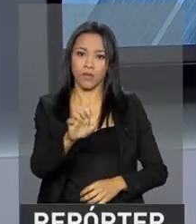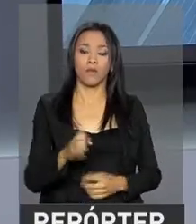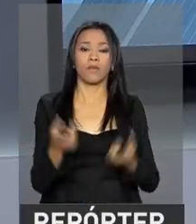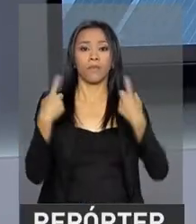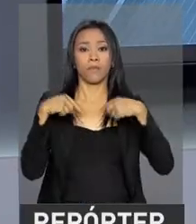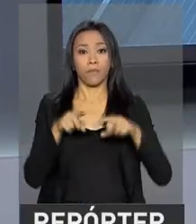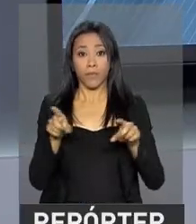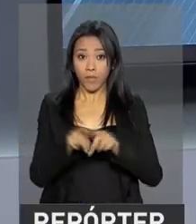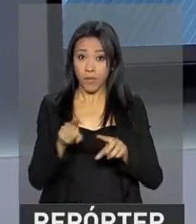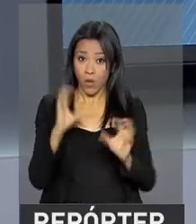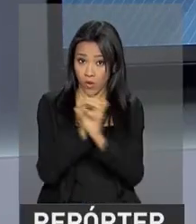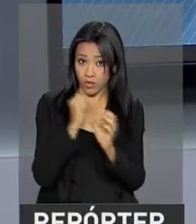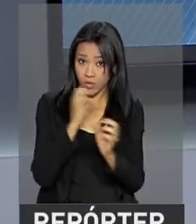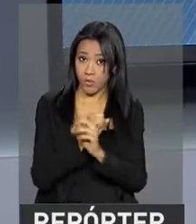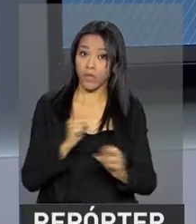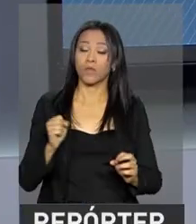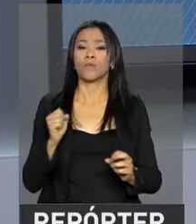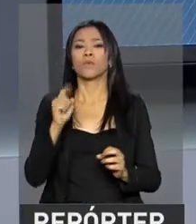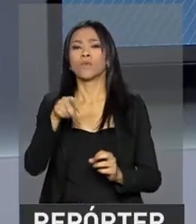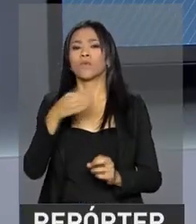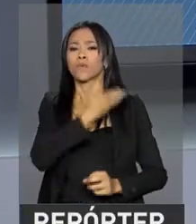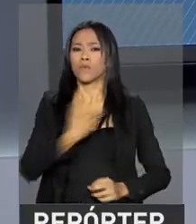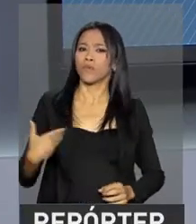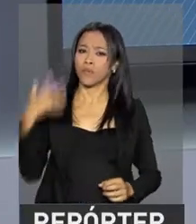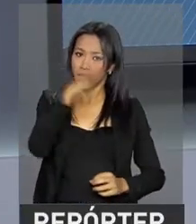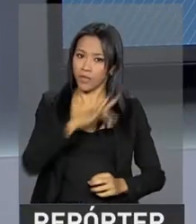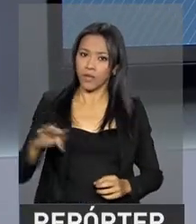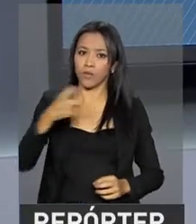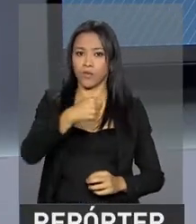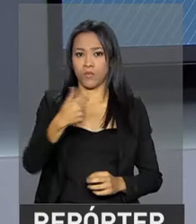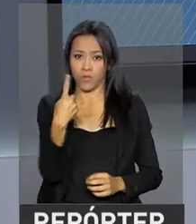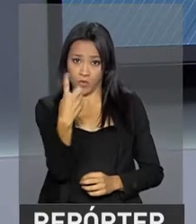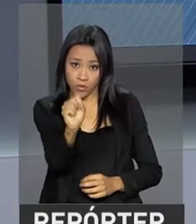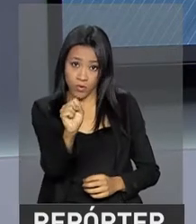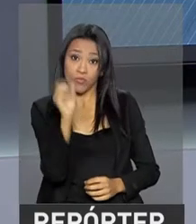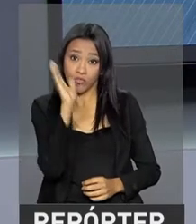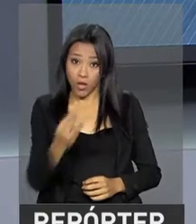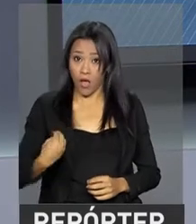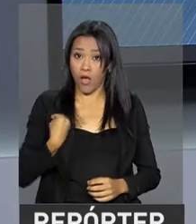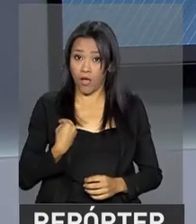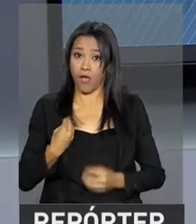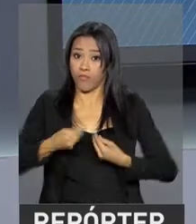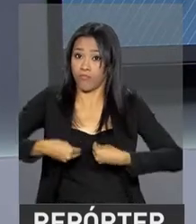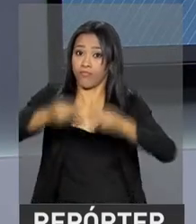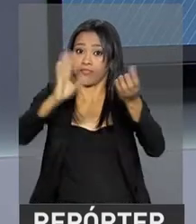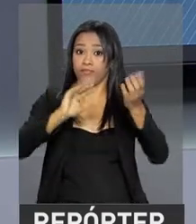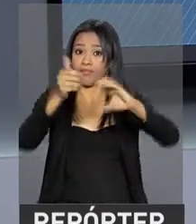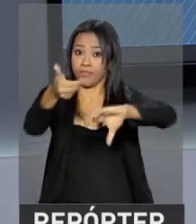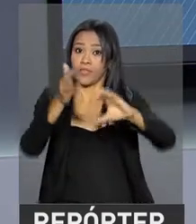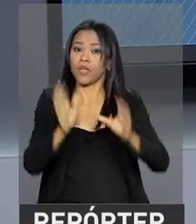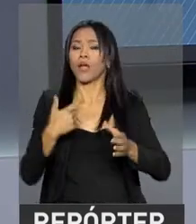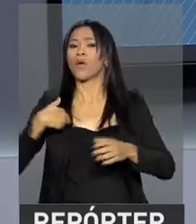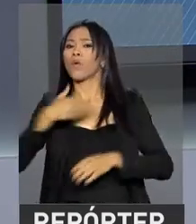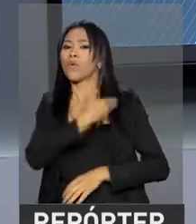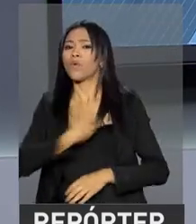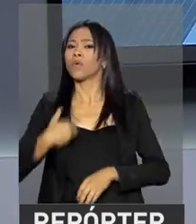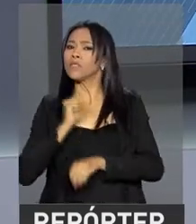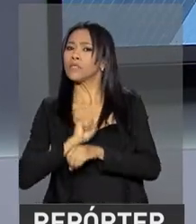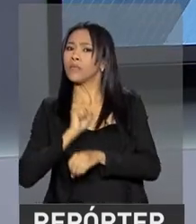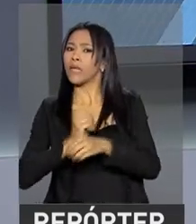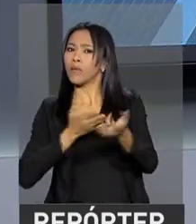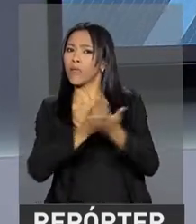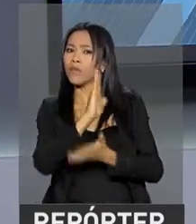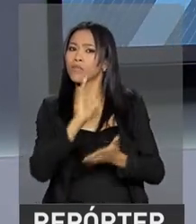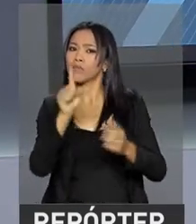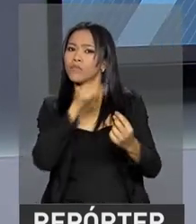orçamento da união de 2008 já está no congresso nacional o governo espera agora aprovação das metas de 2017 e